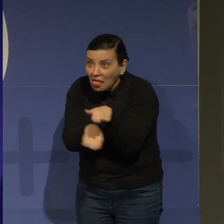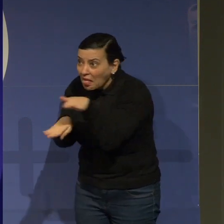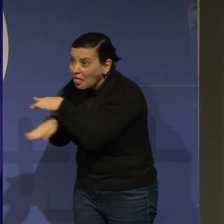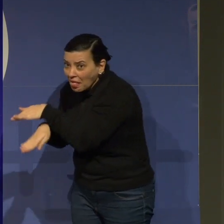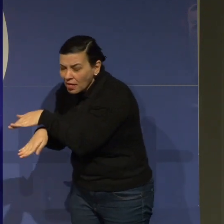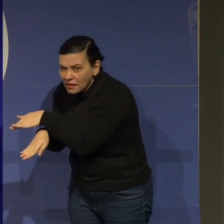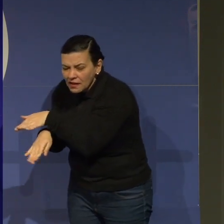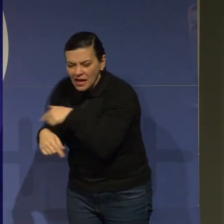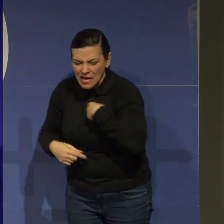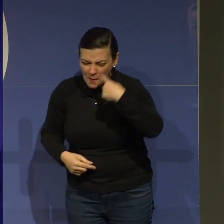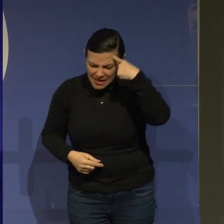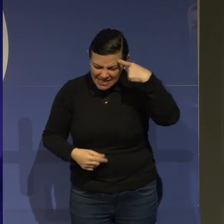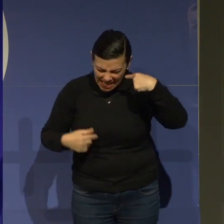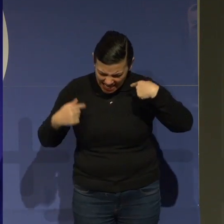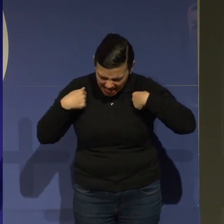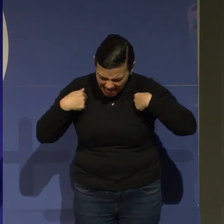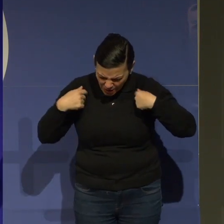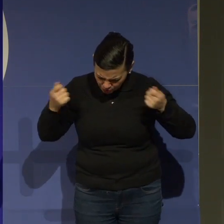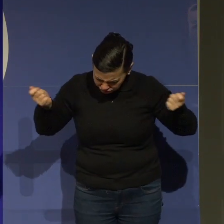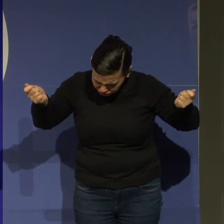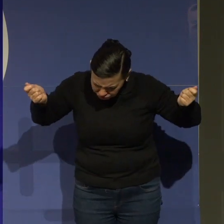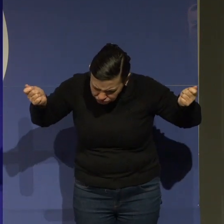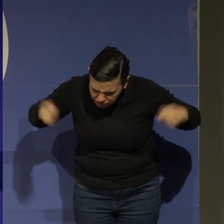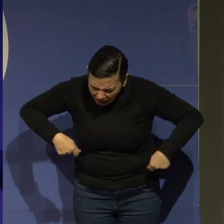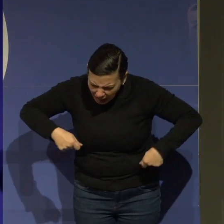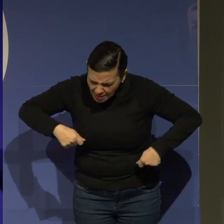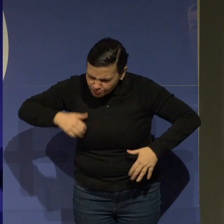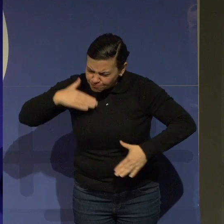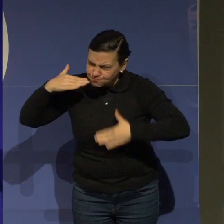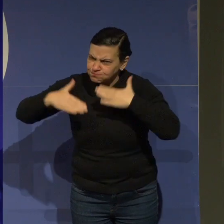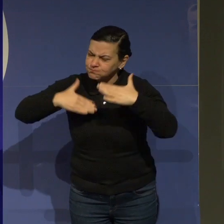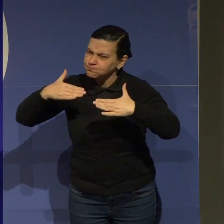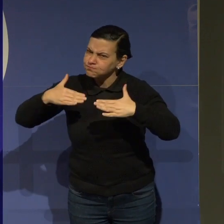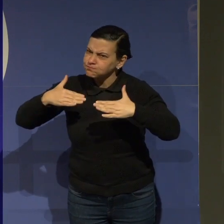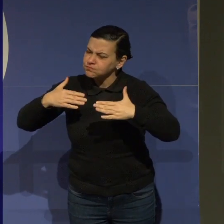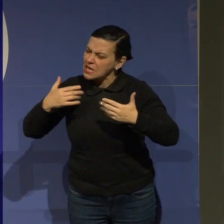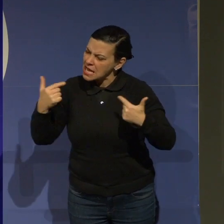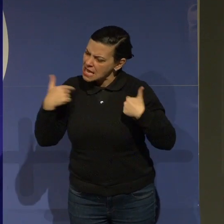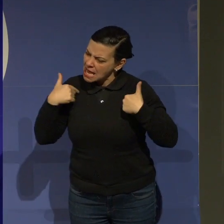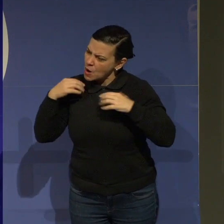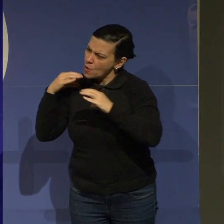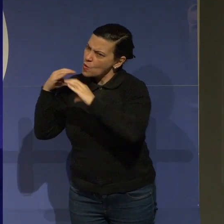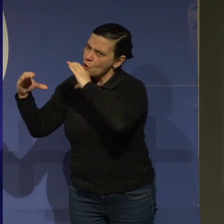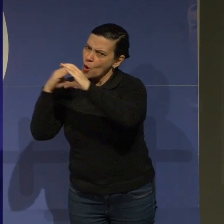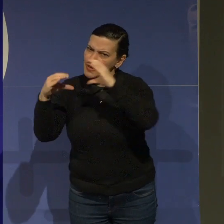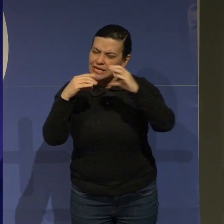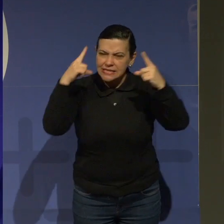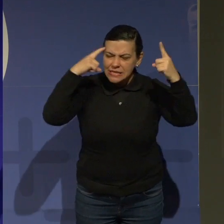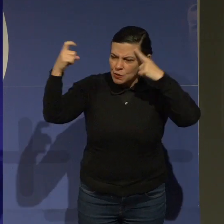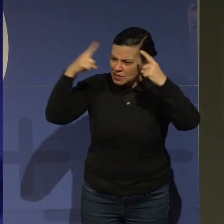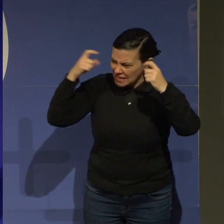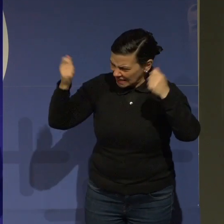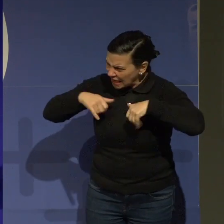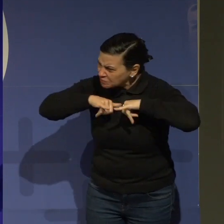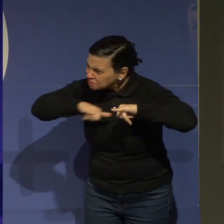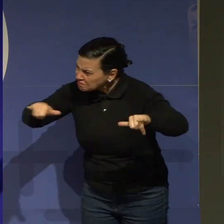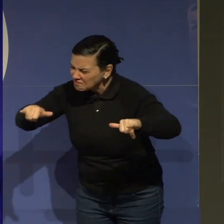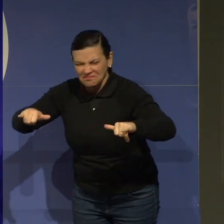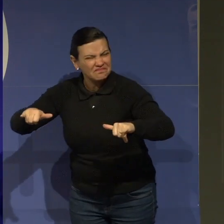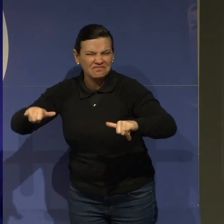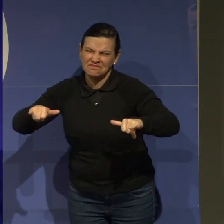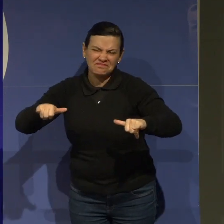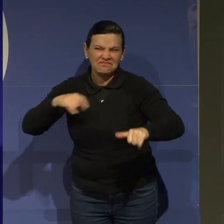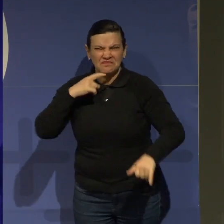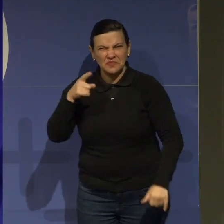eu nunca achei que eu poderia usar a potência de comunicação, as minhas ideias, e passar para